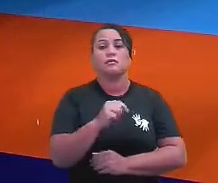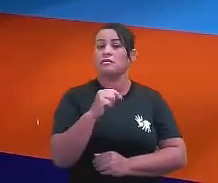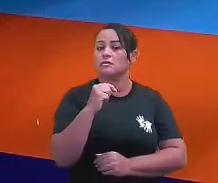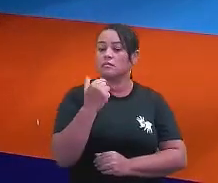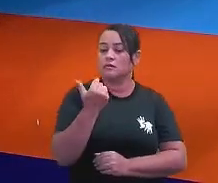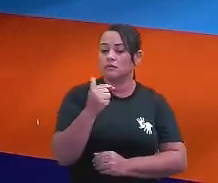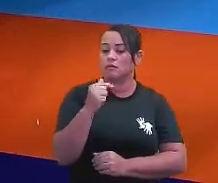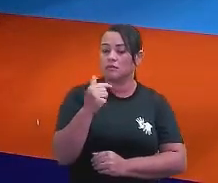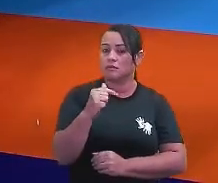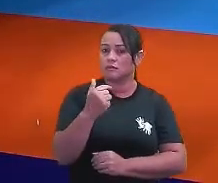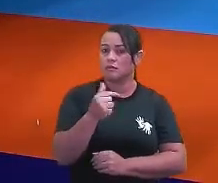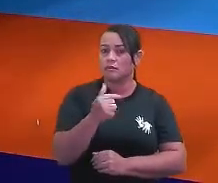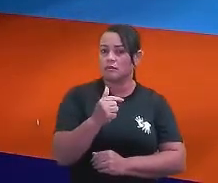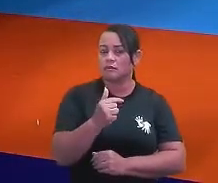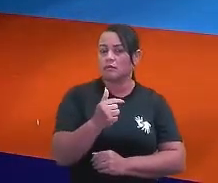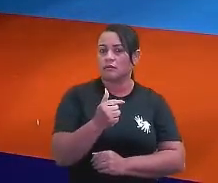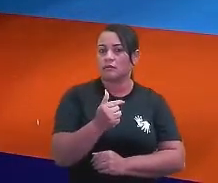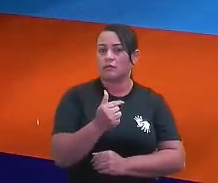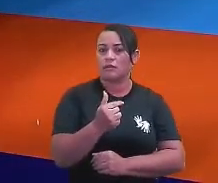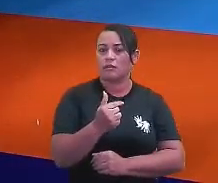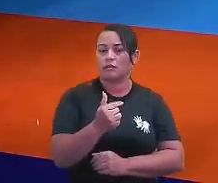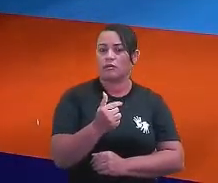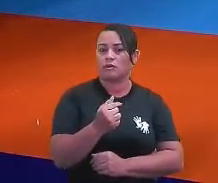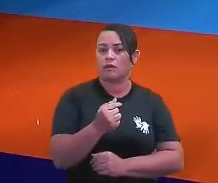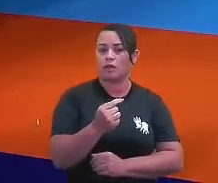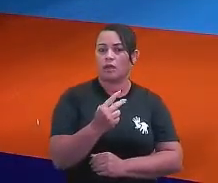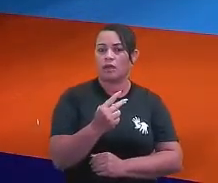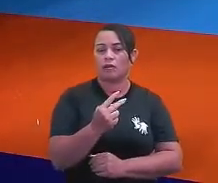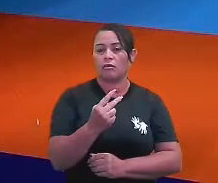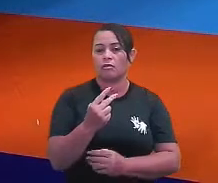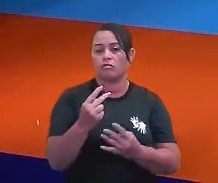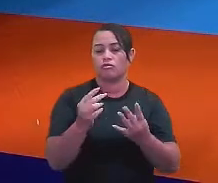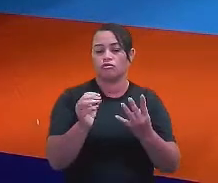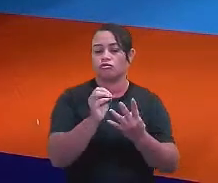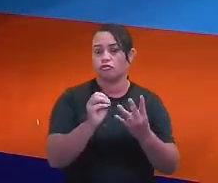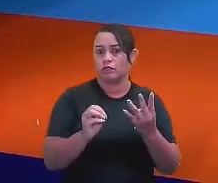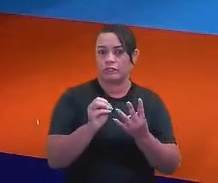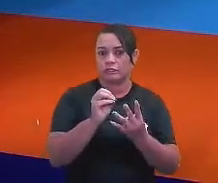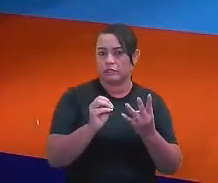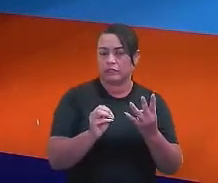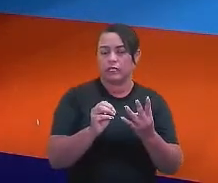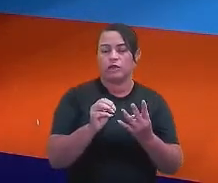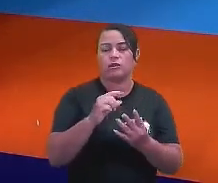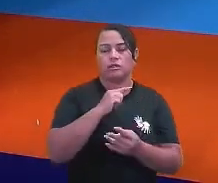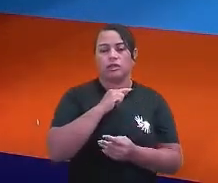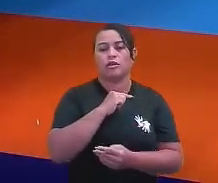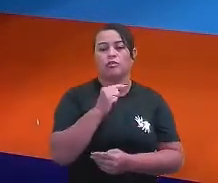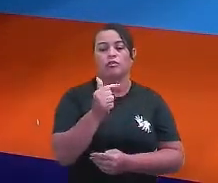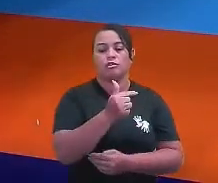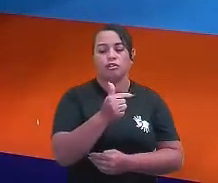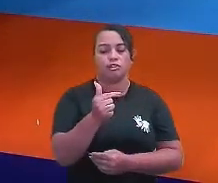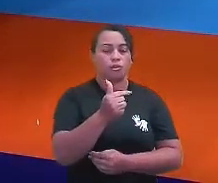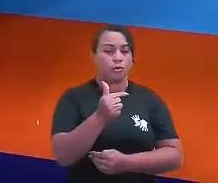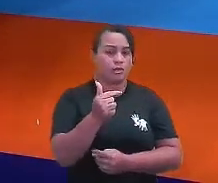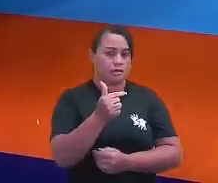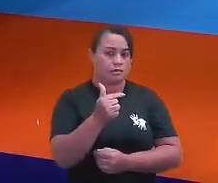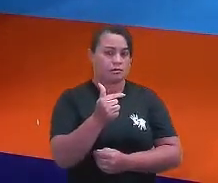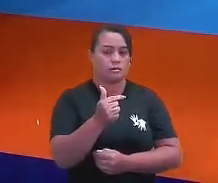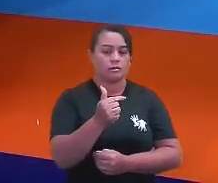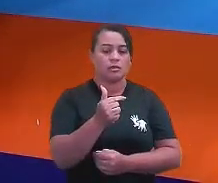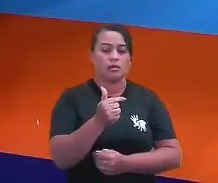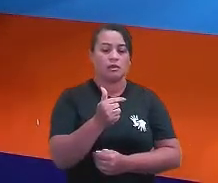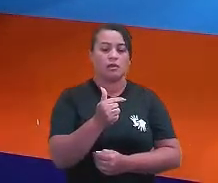é representado com 2 zeros no final aqui, e sim com 22,